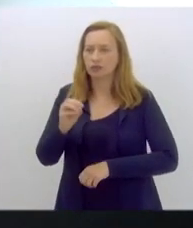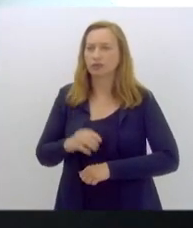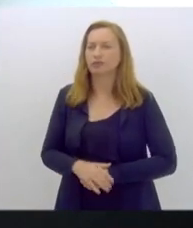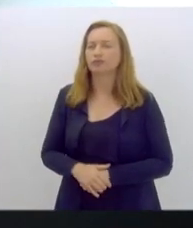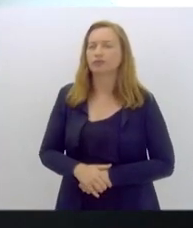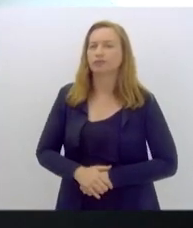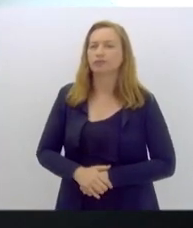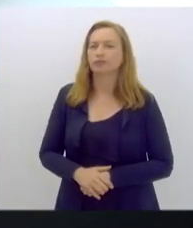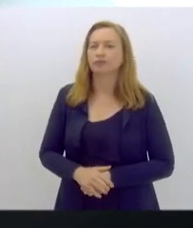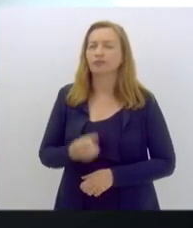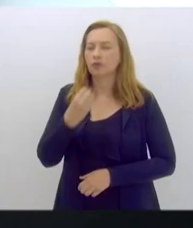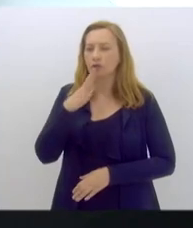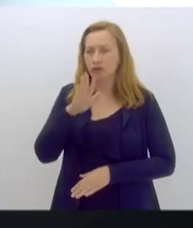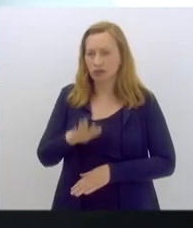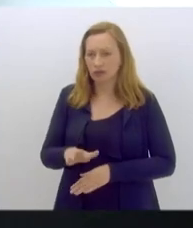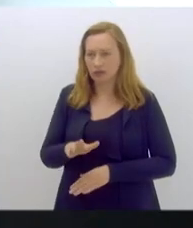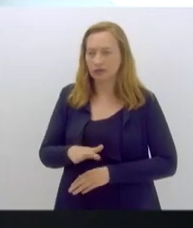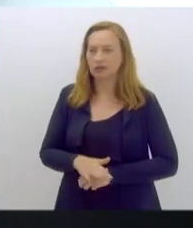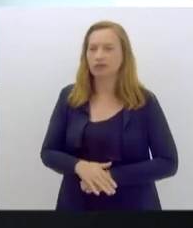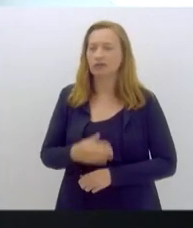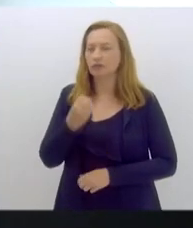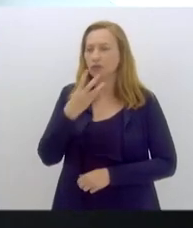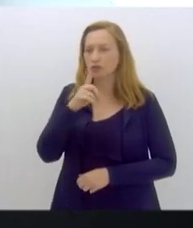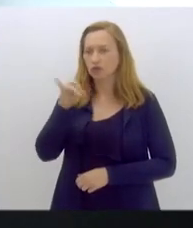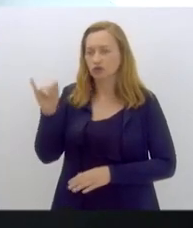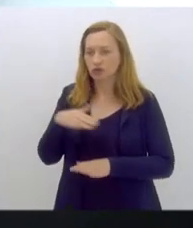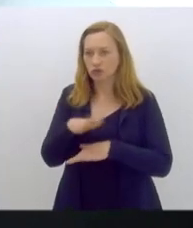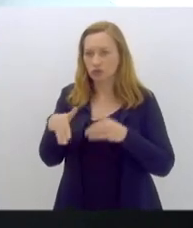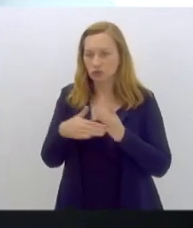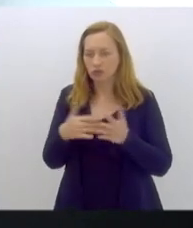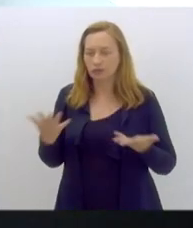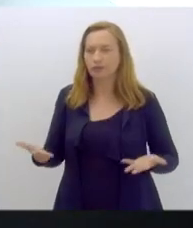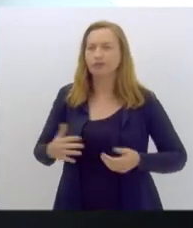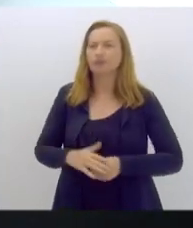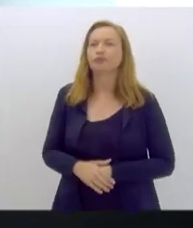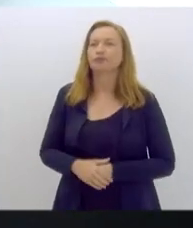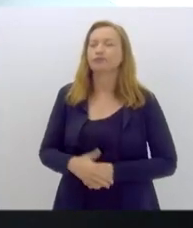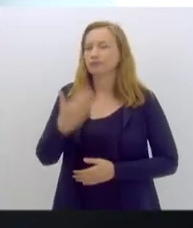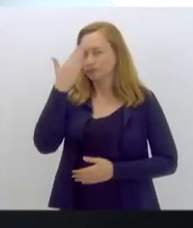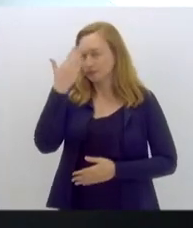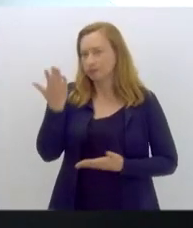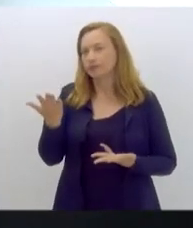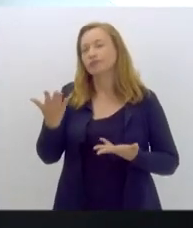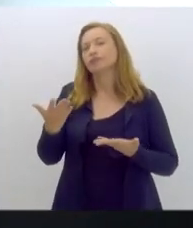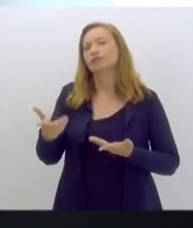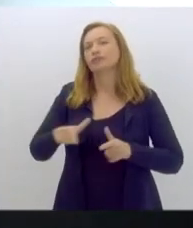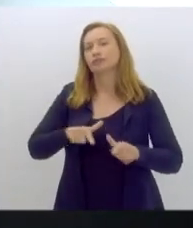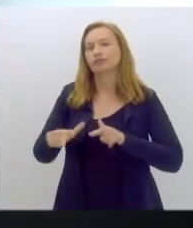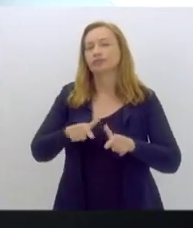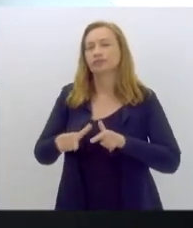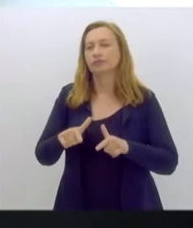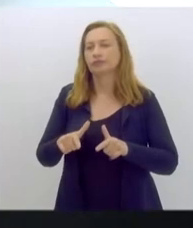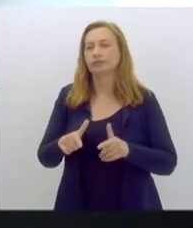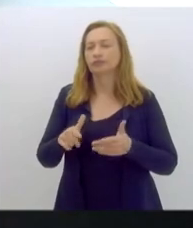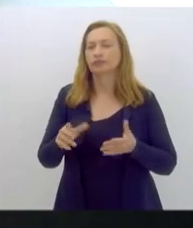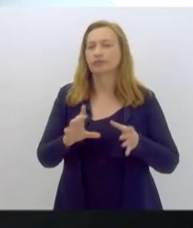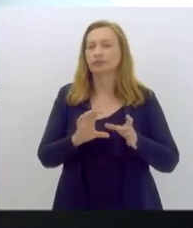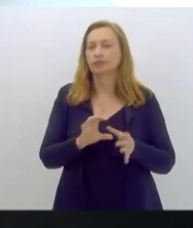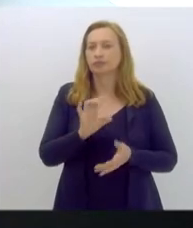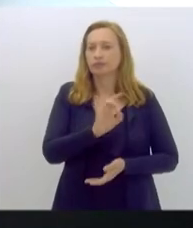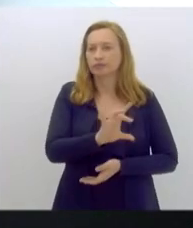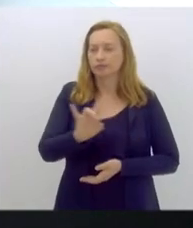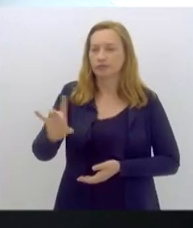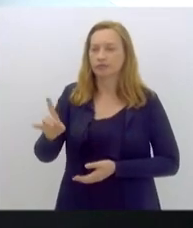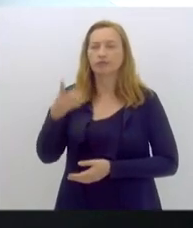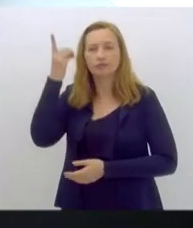Enfim uma boa tarde um bom dia a todos é dando início aos trabalhos de forma que a palavra será franqueada os deputados para